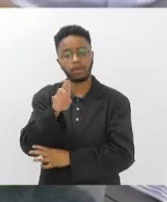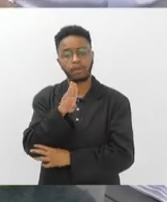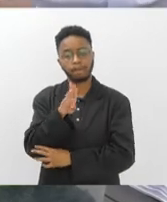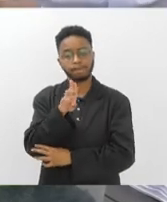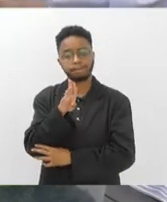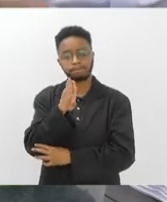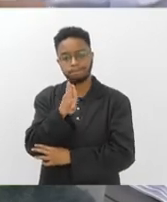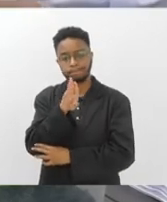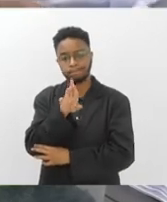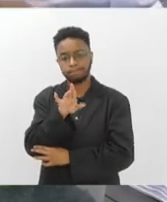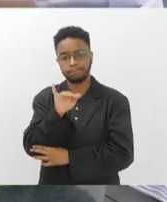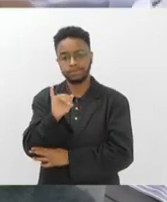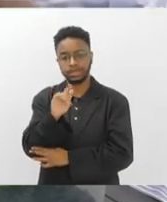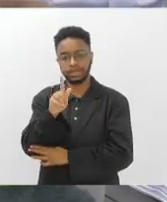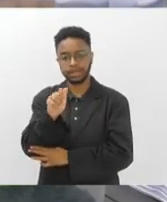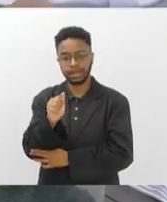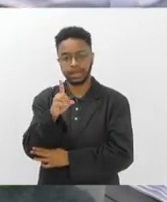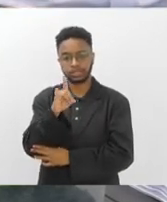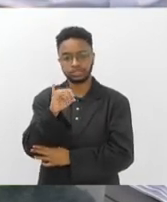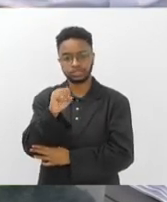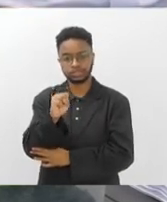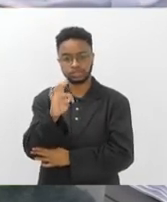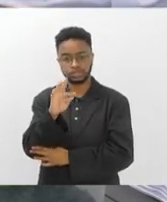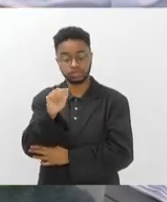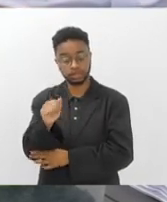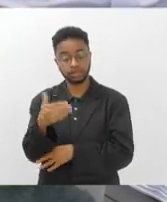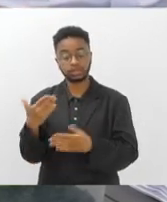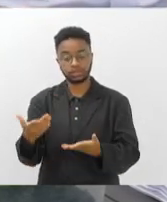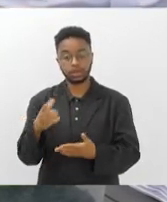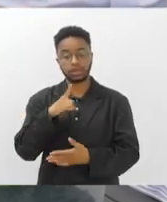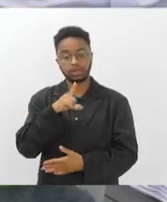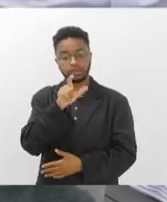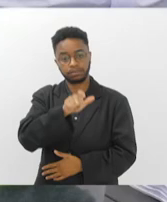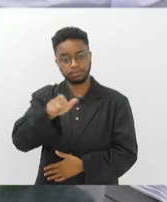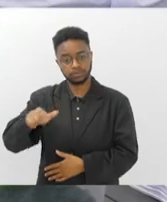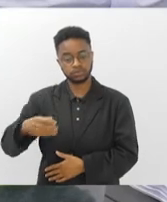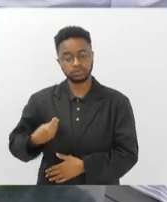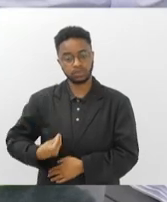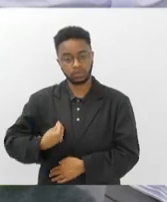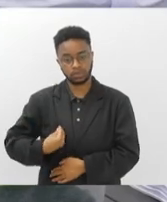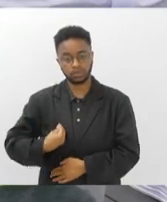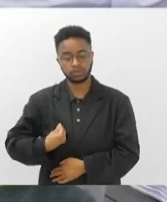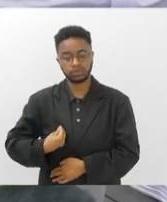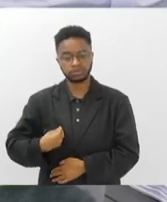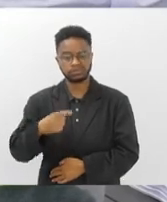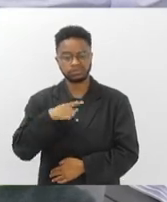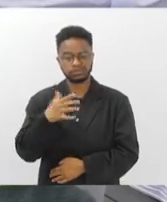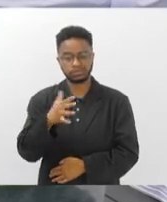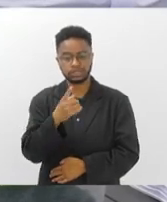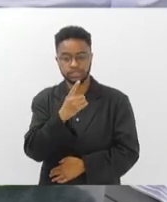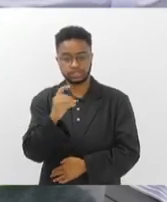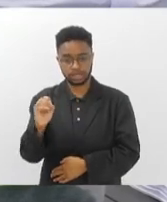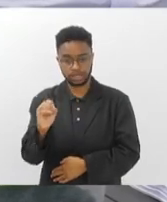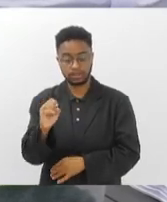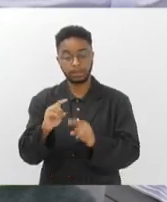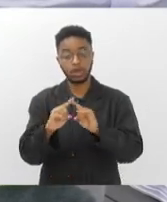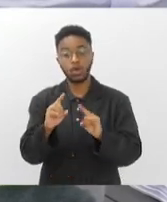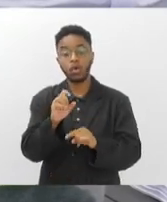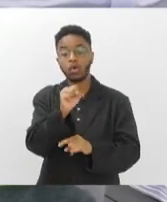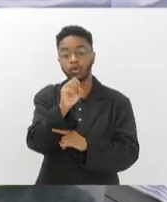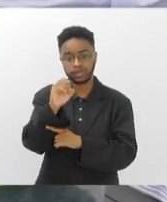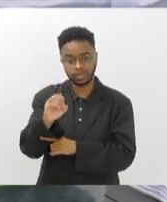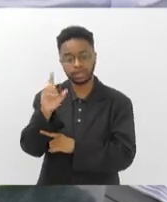brigadistas, e tinha... Dos 100 que estavam no plenário dessa audiência, há 5 dias atrás, 80